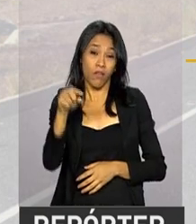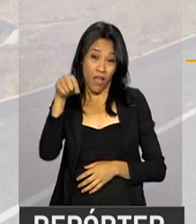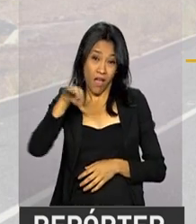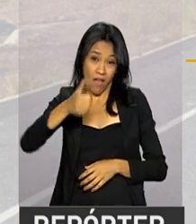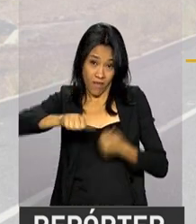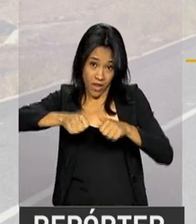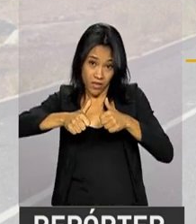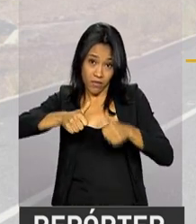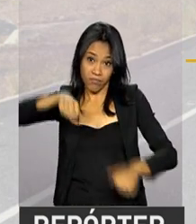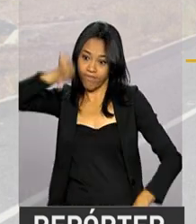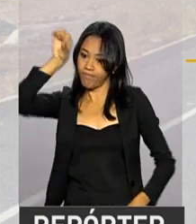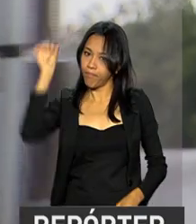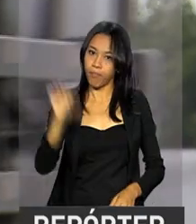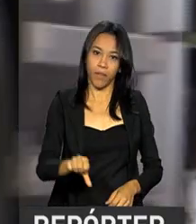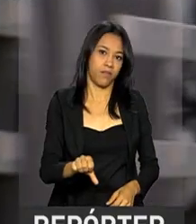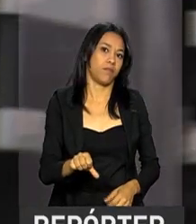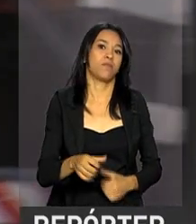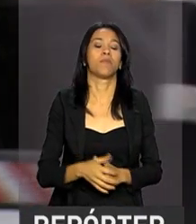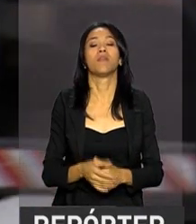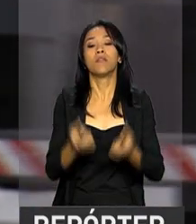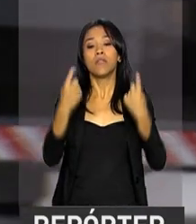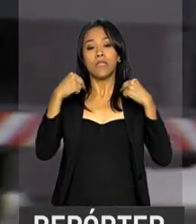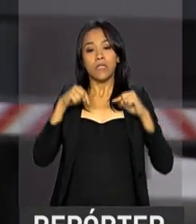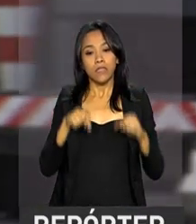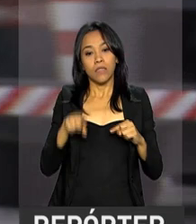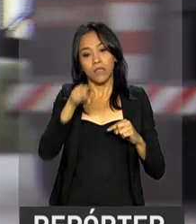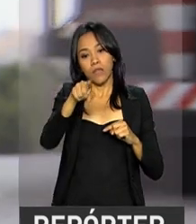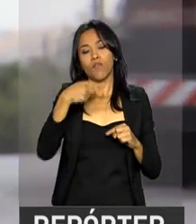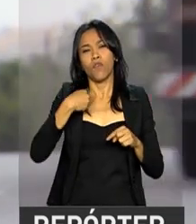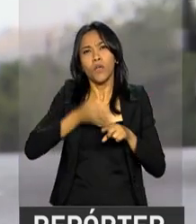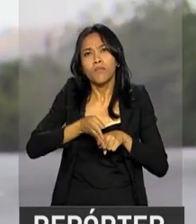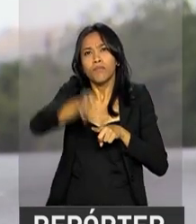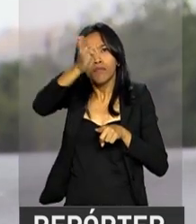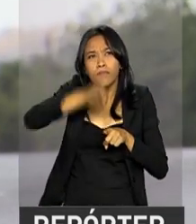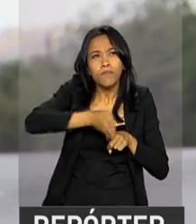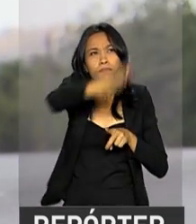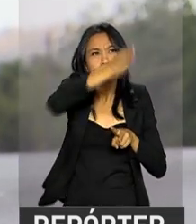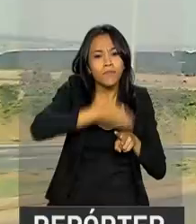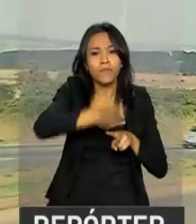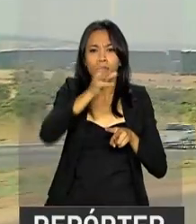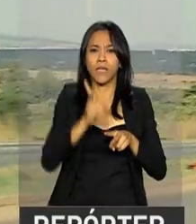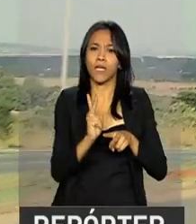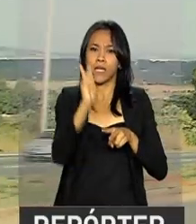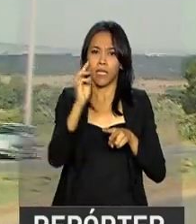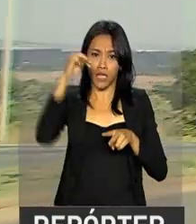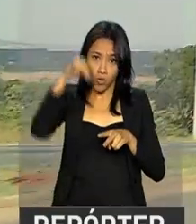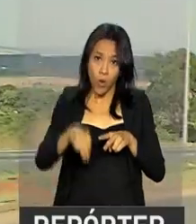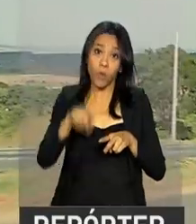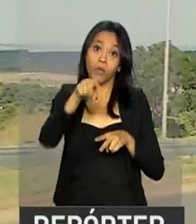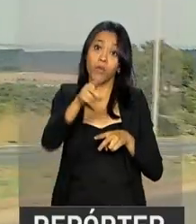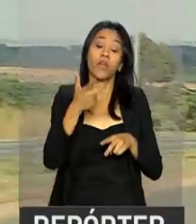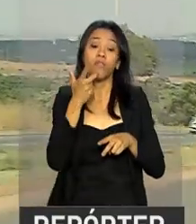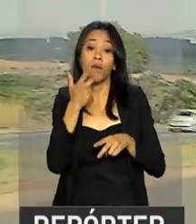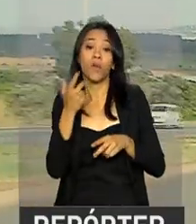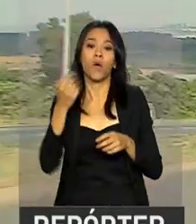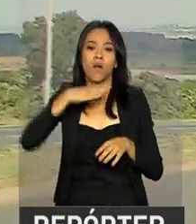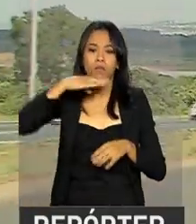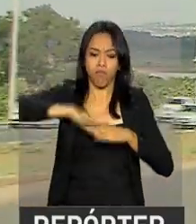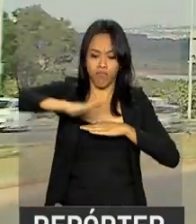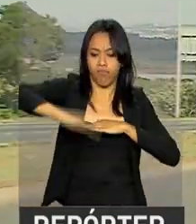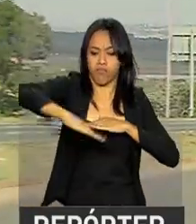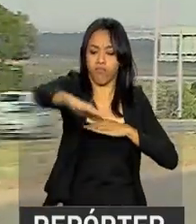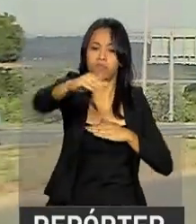avaliados como péssimo o levantamento foi feito quilômetro a quilômetro e considerou critérios como defeitos no asfalto